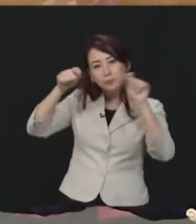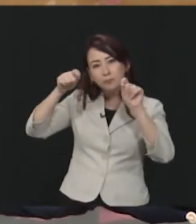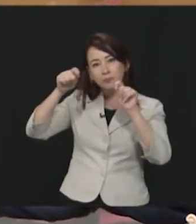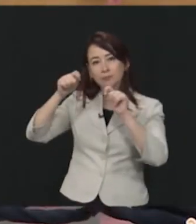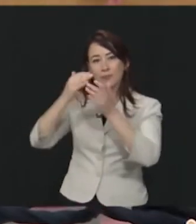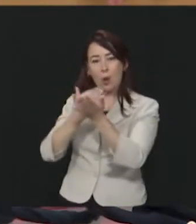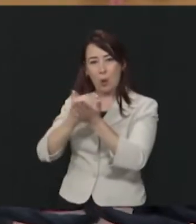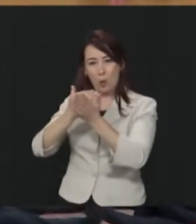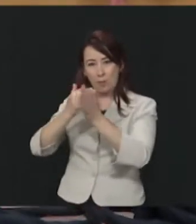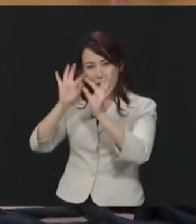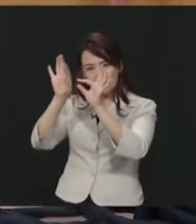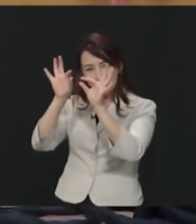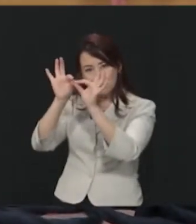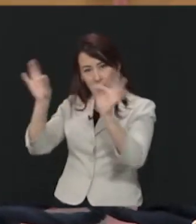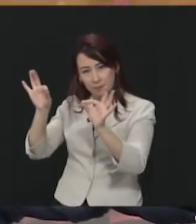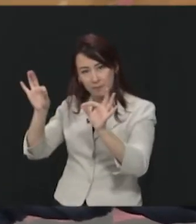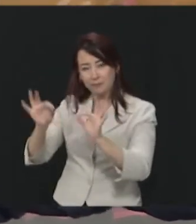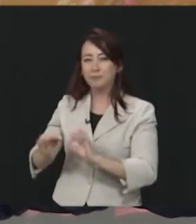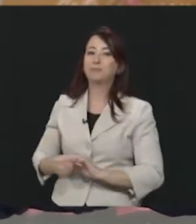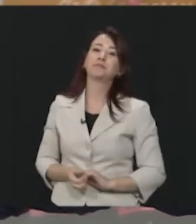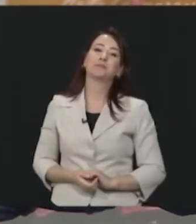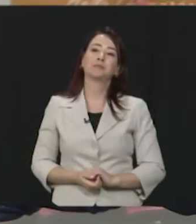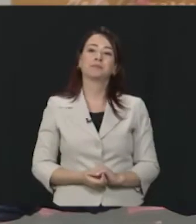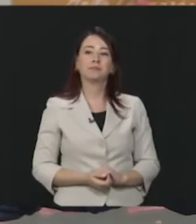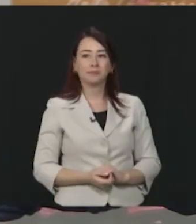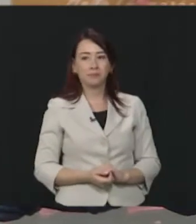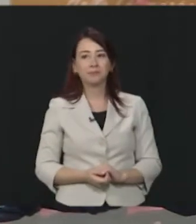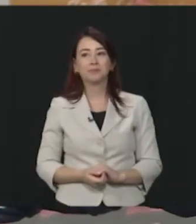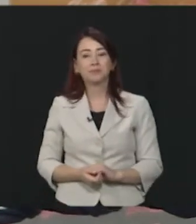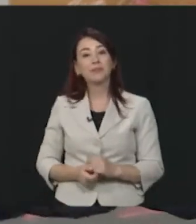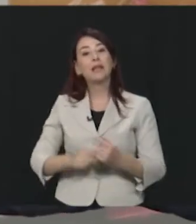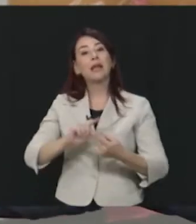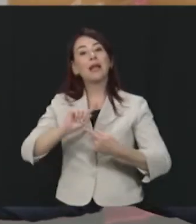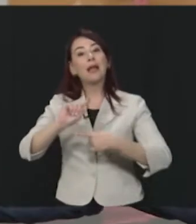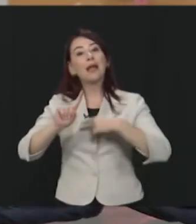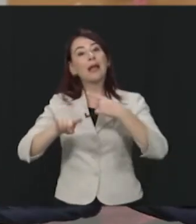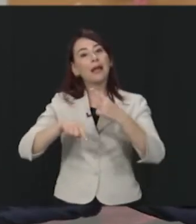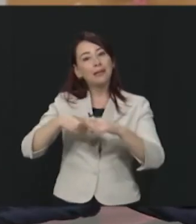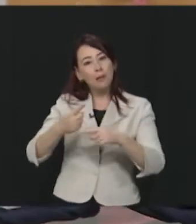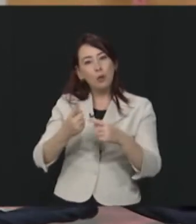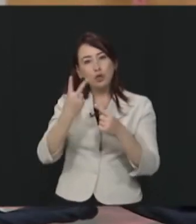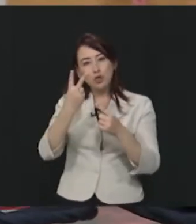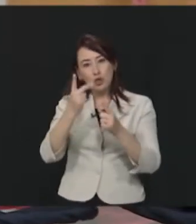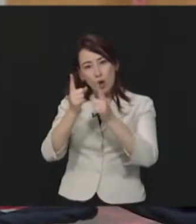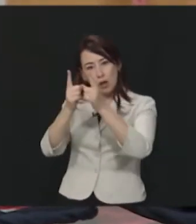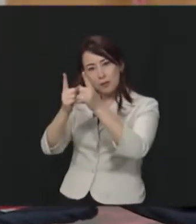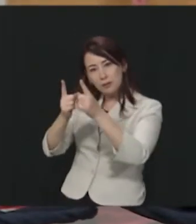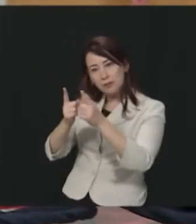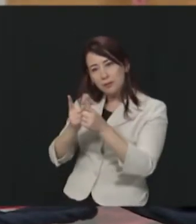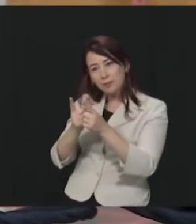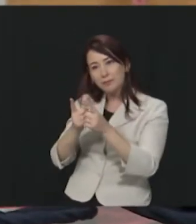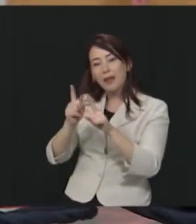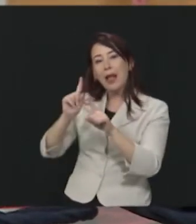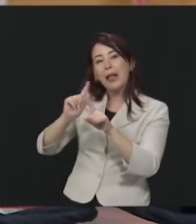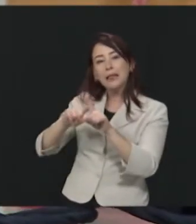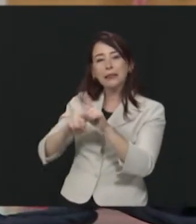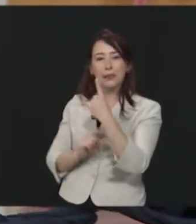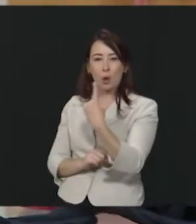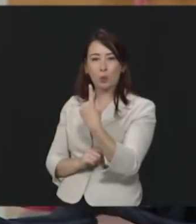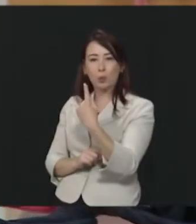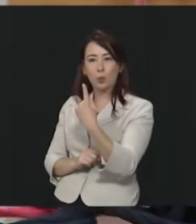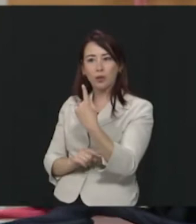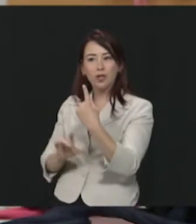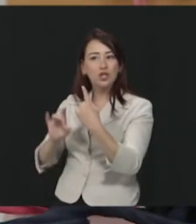para firmar as duas malhas. Depois colocamos essa num dedo e o trabalho é